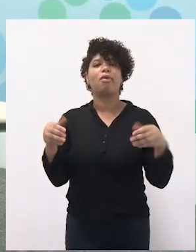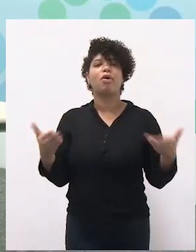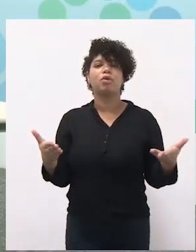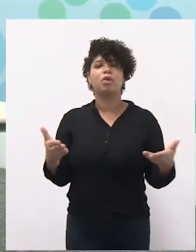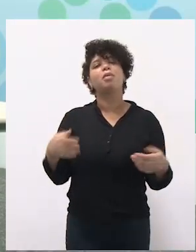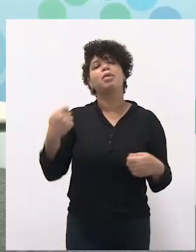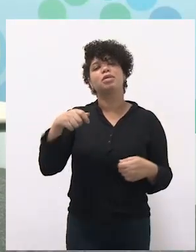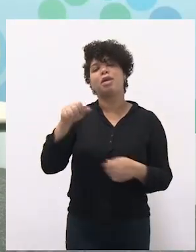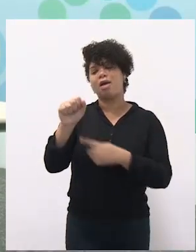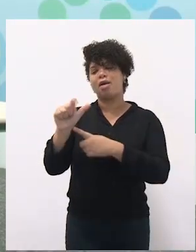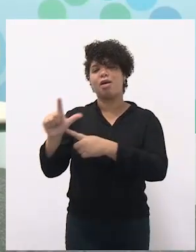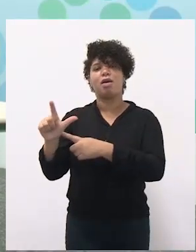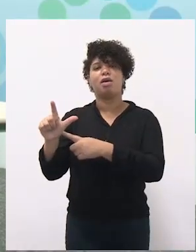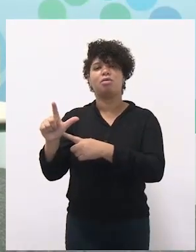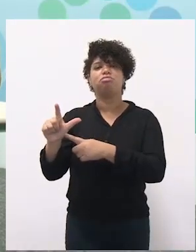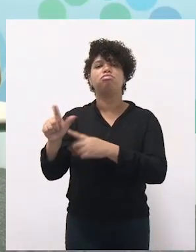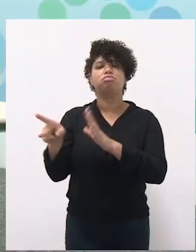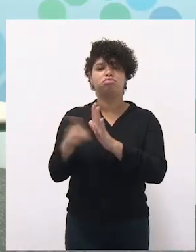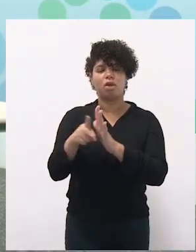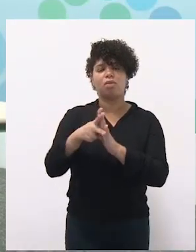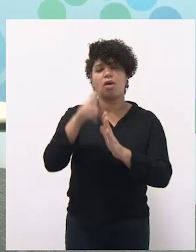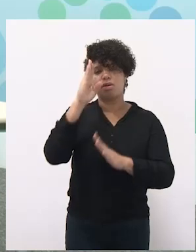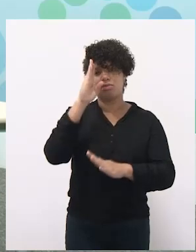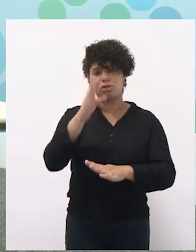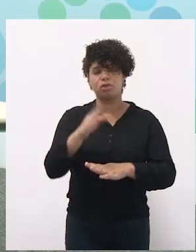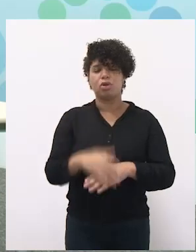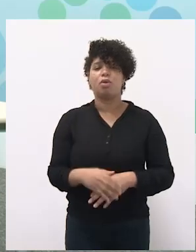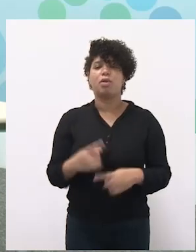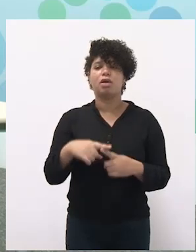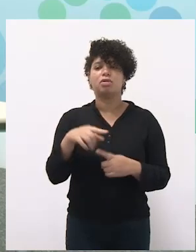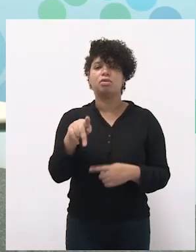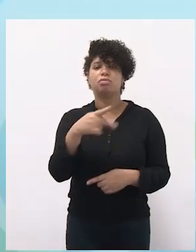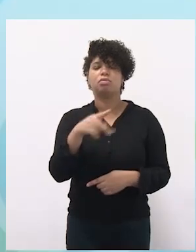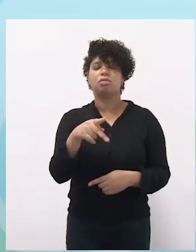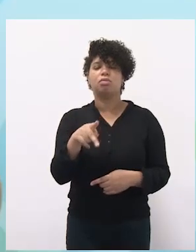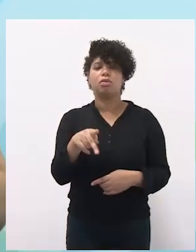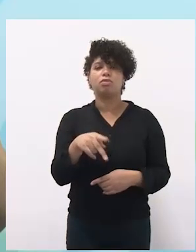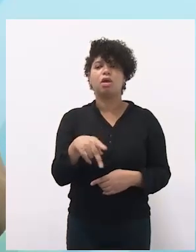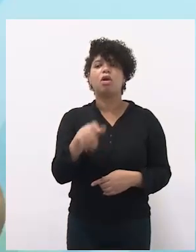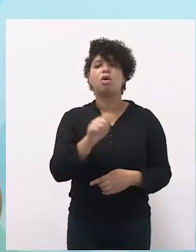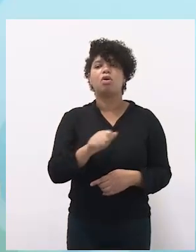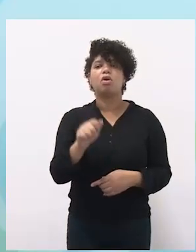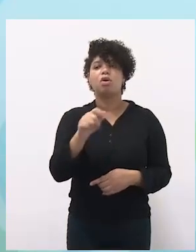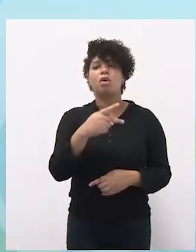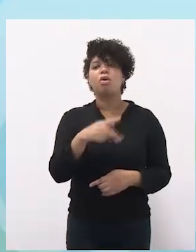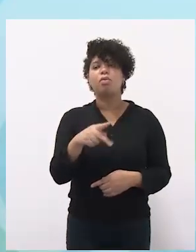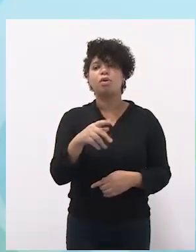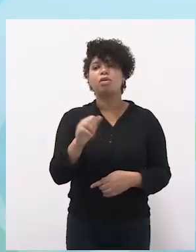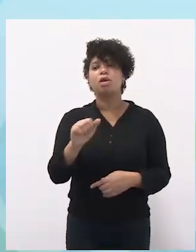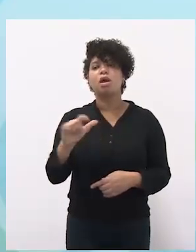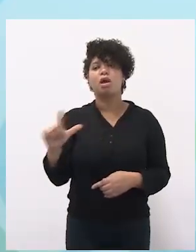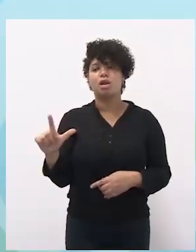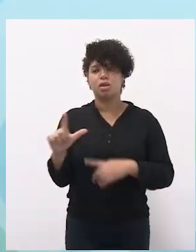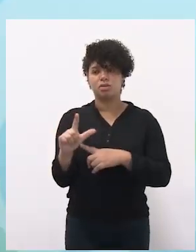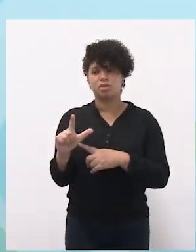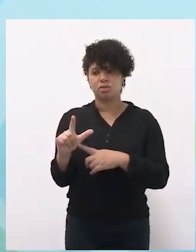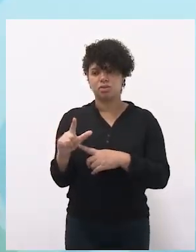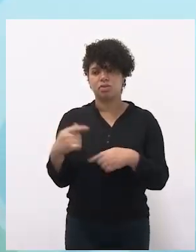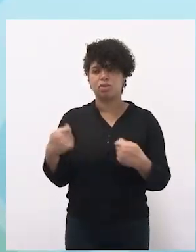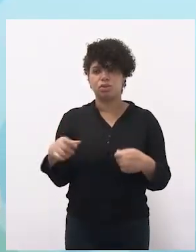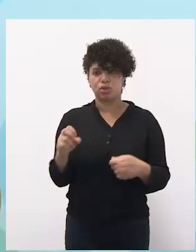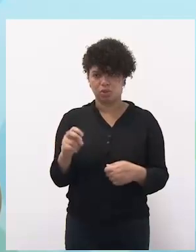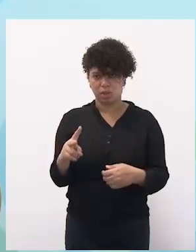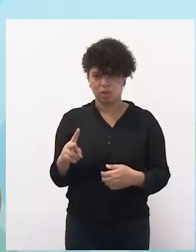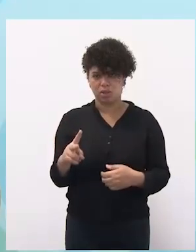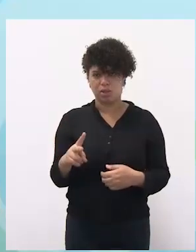você está usando um domínio @prof, os seus alunos têm que usar o @al. Tudo bem?